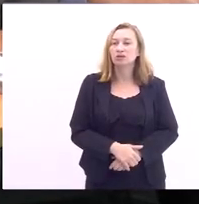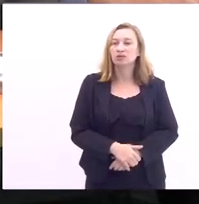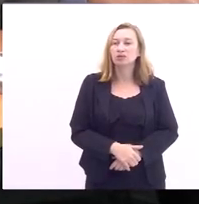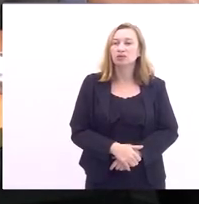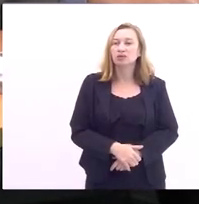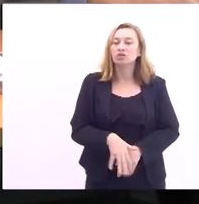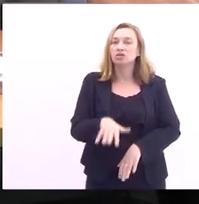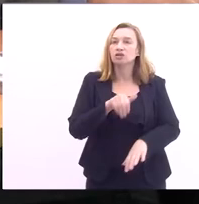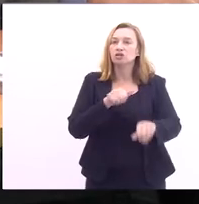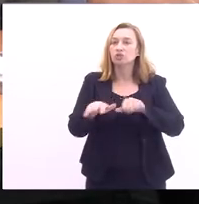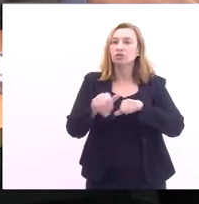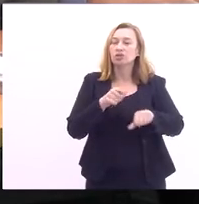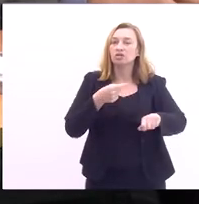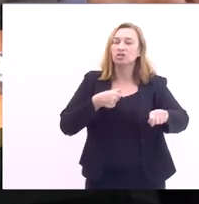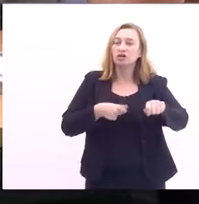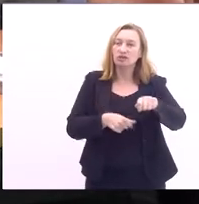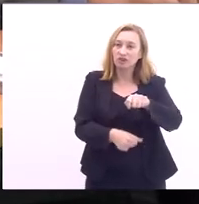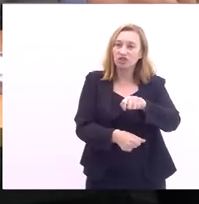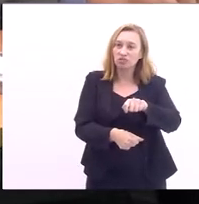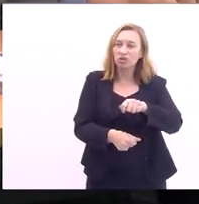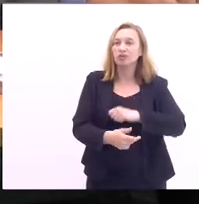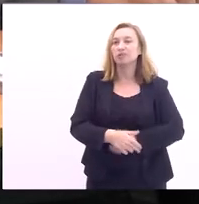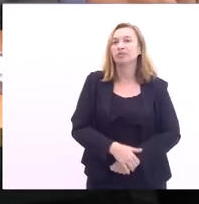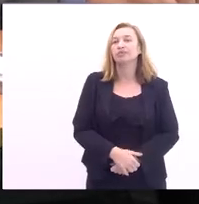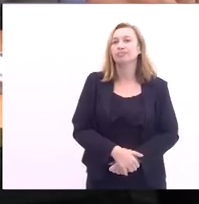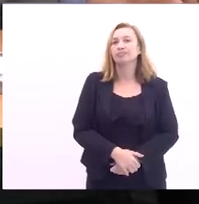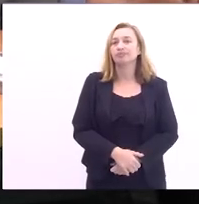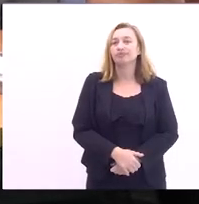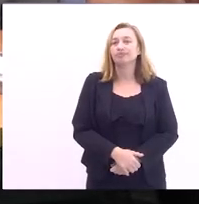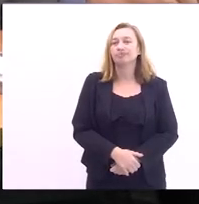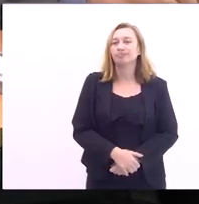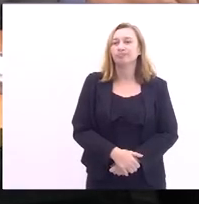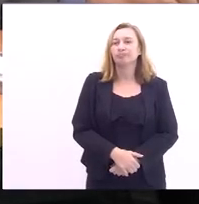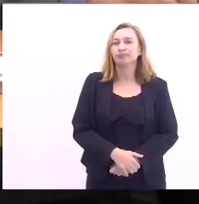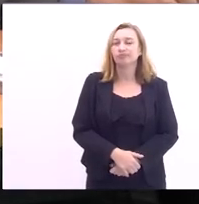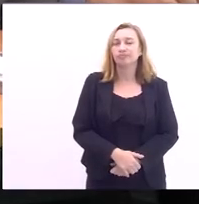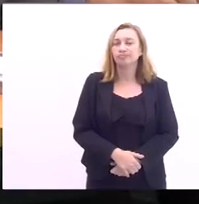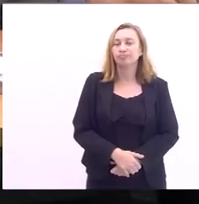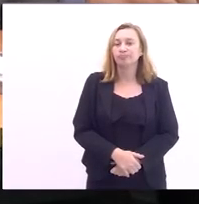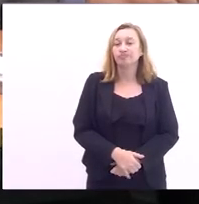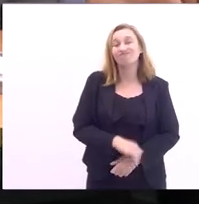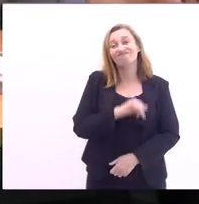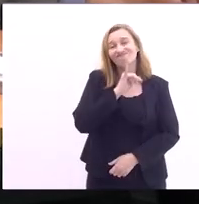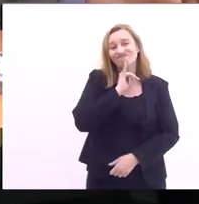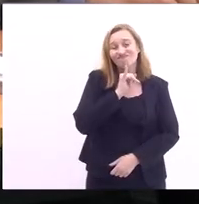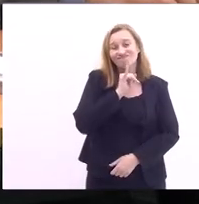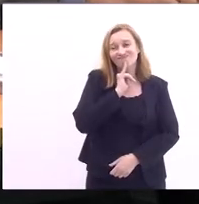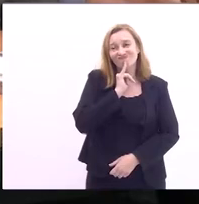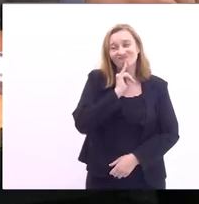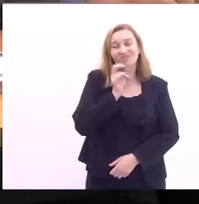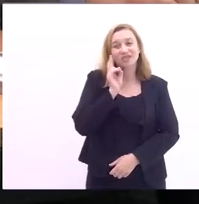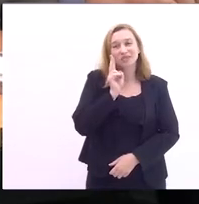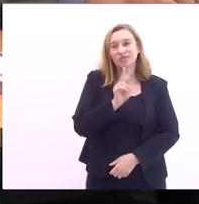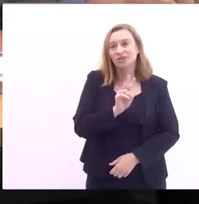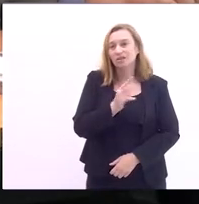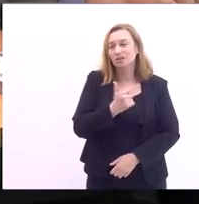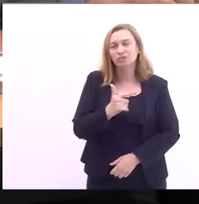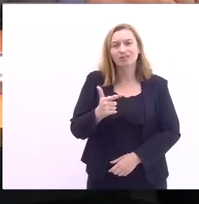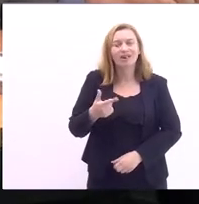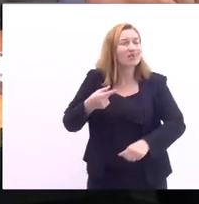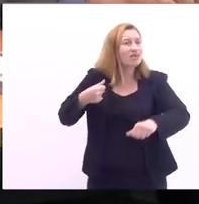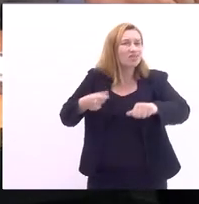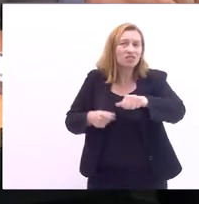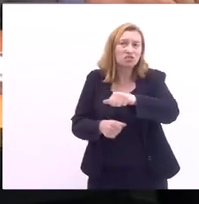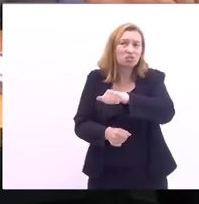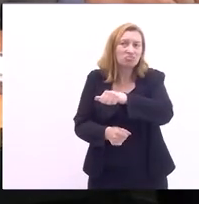do chamado investimento. Porque é lamentável, a gente vê que não há